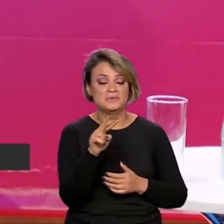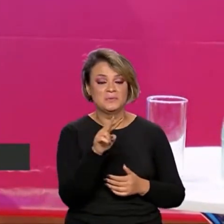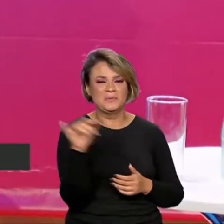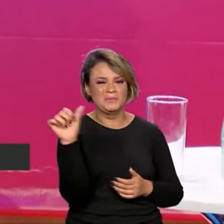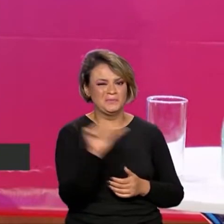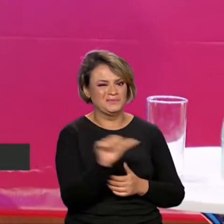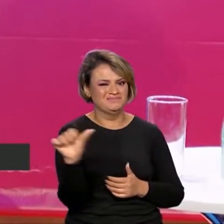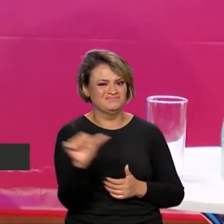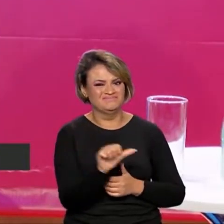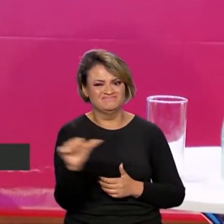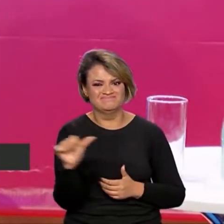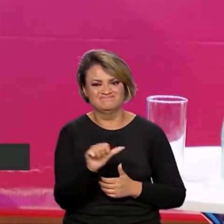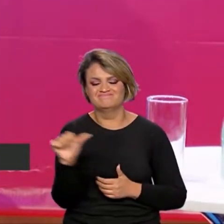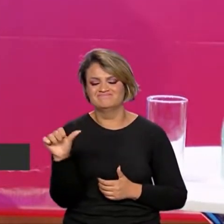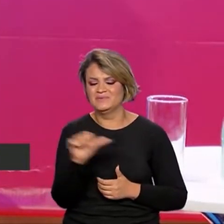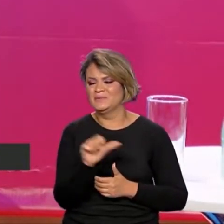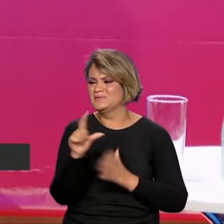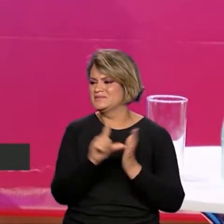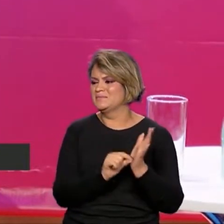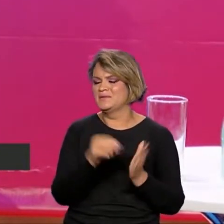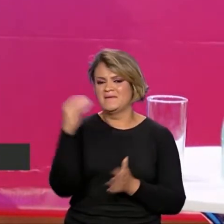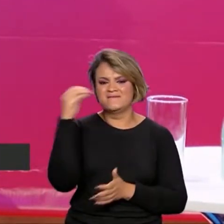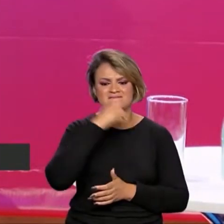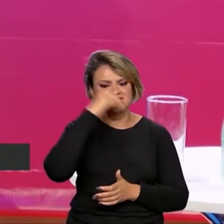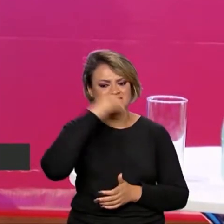ruim, baixíssimo orçamento,